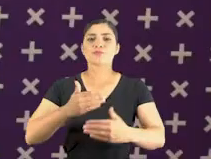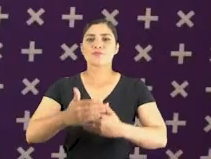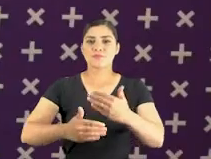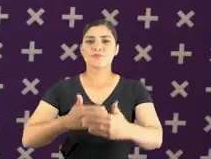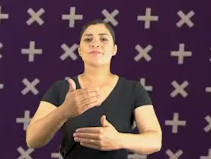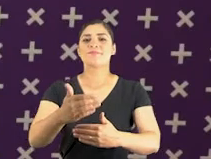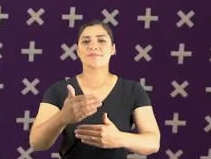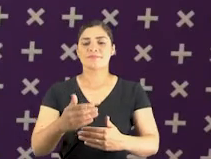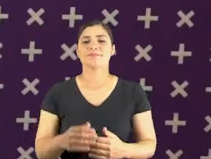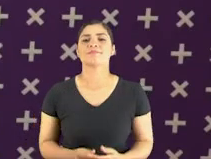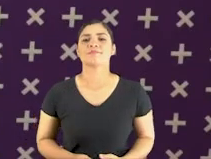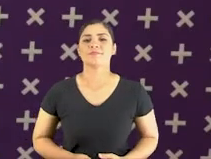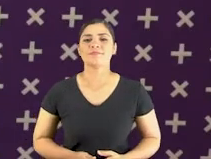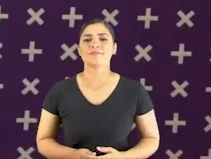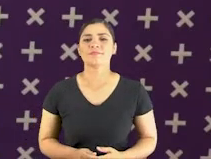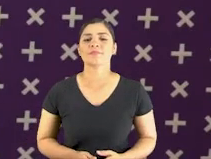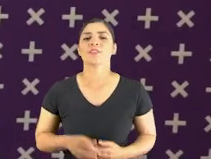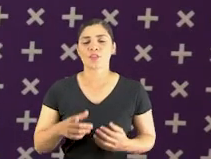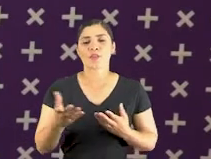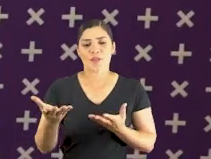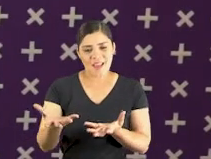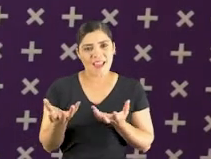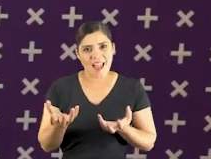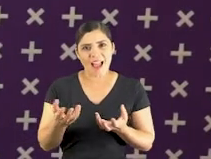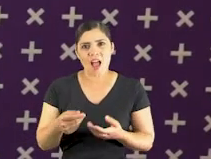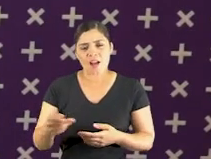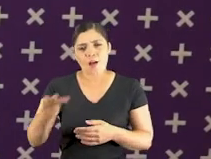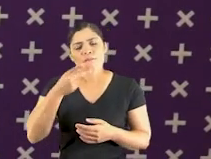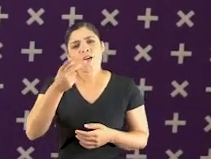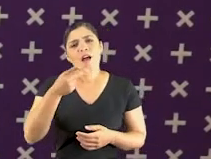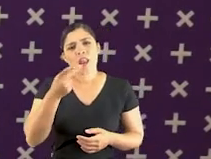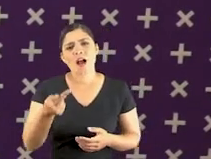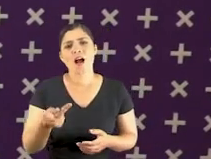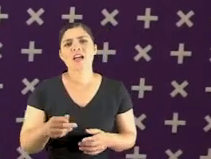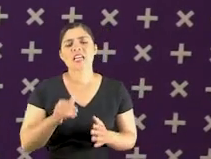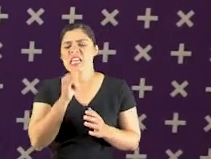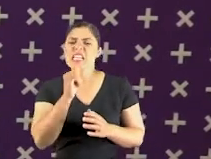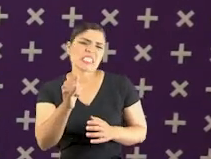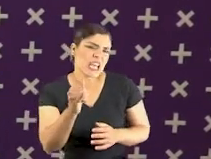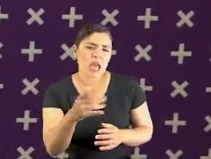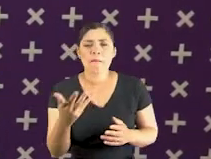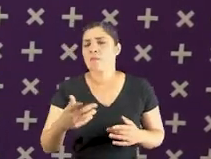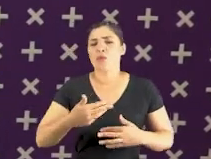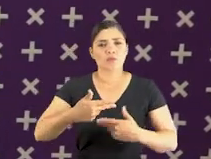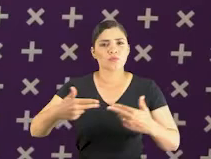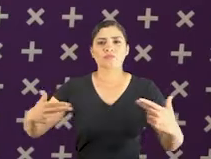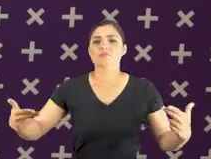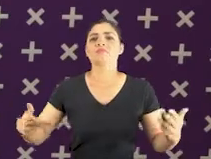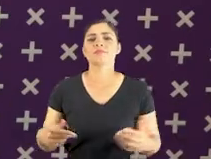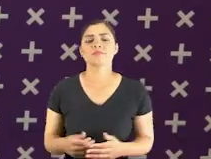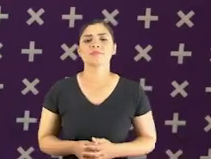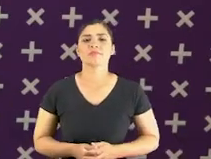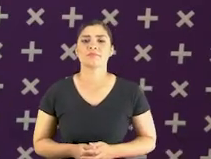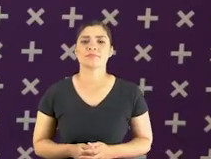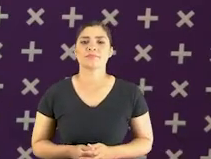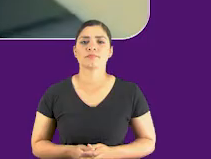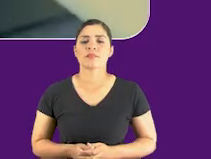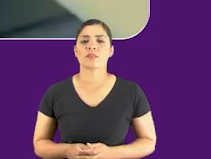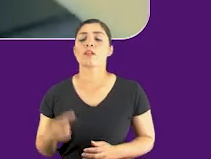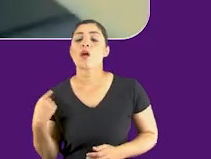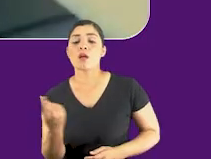sucesso você quer trazer para gente alguns exemplos do que já saiu dessa área de inovação da empresa